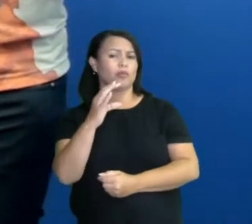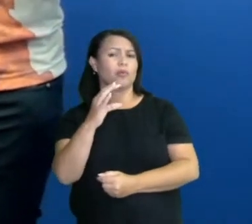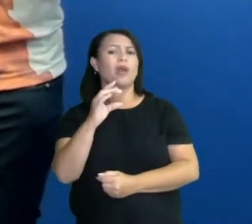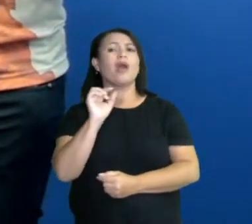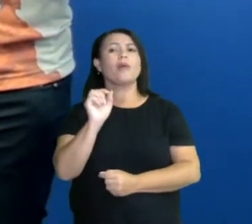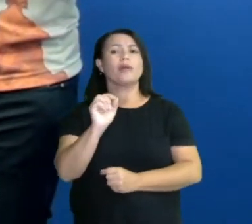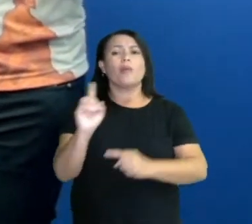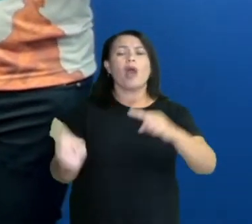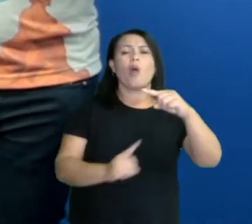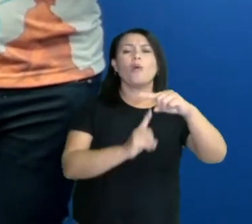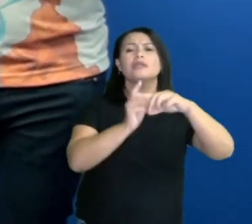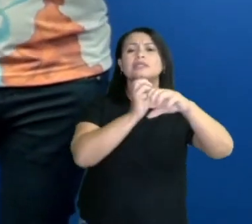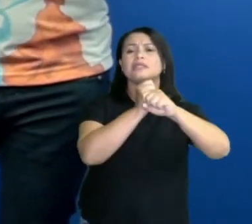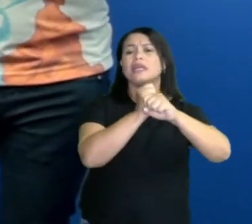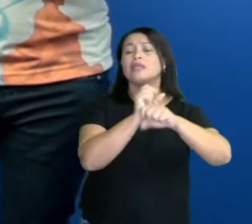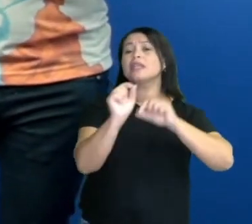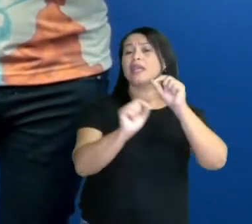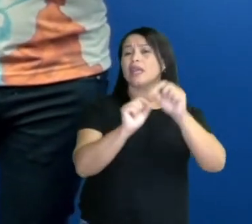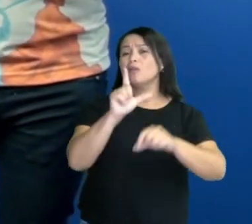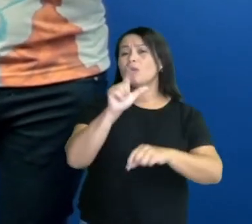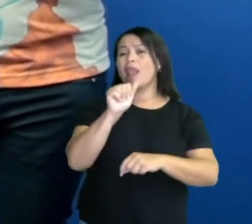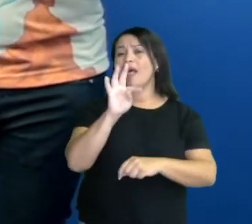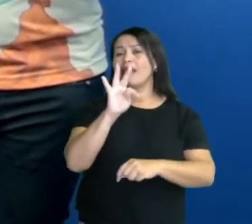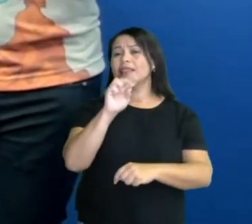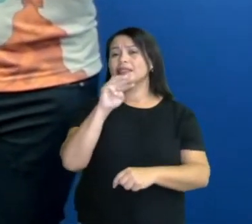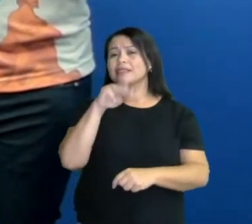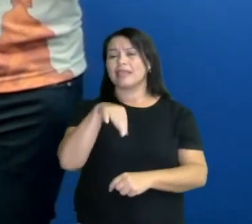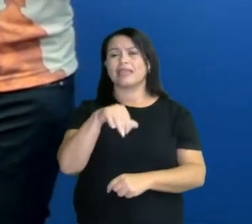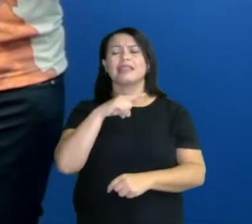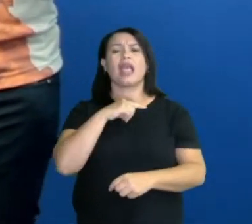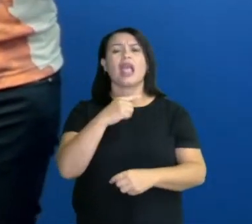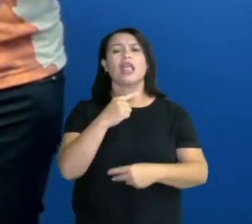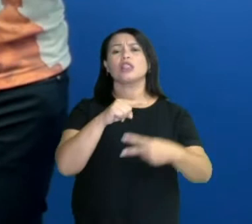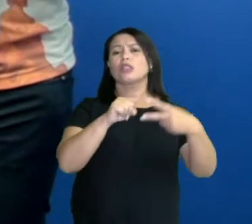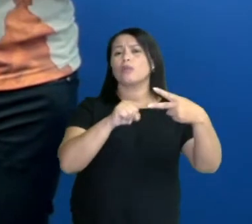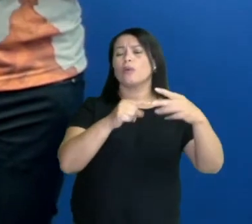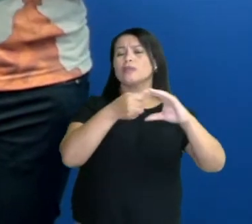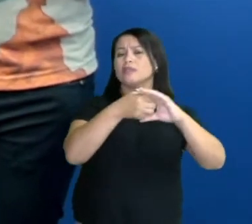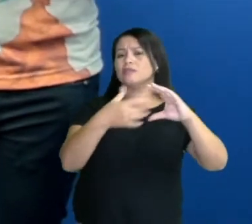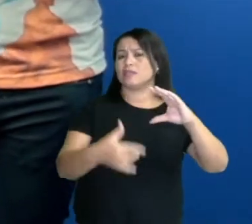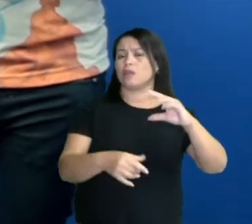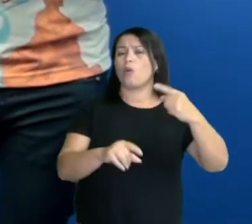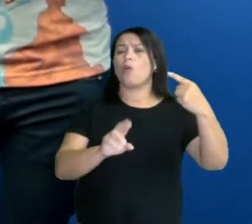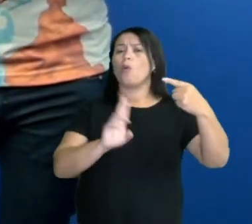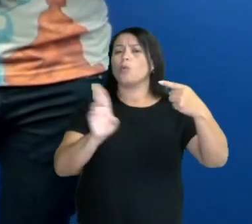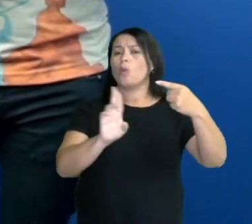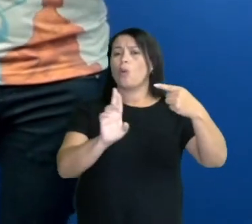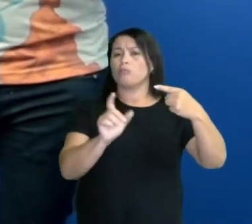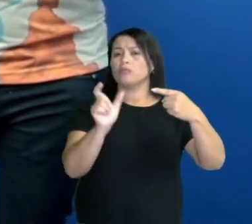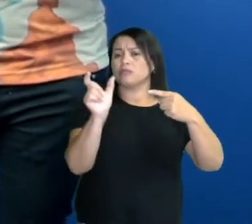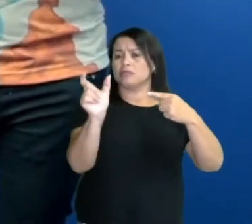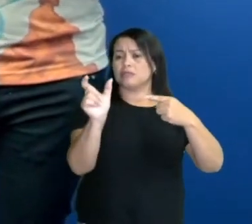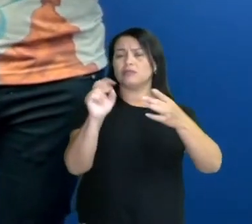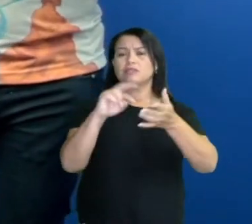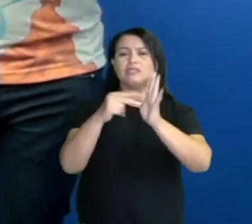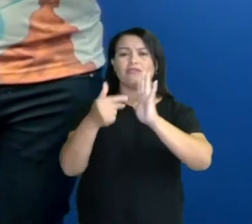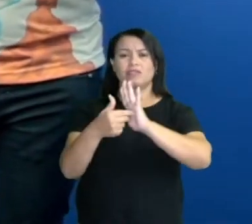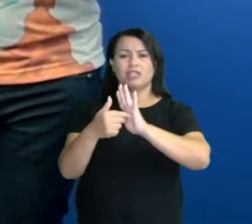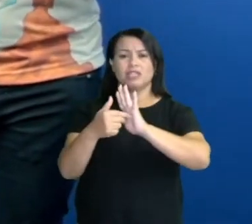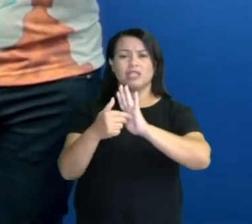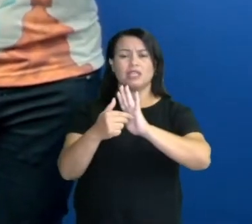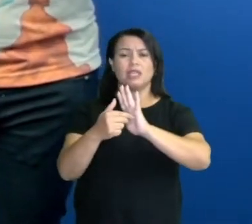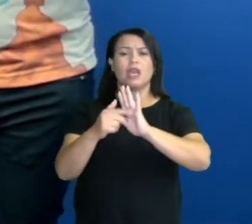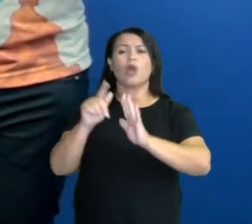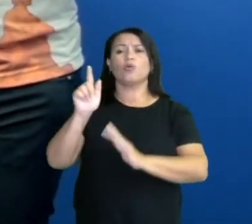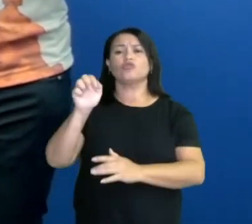nome científico é formado de duas classificações. Primeiro vem o nome inicial, que se representa o gênero, e